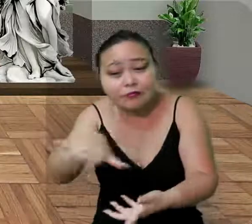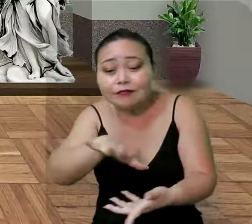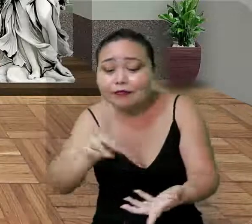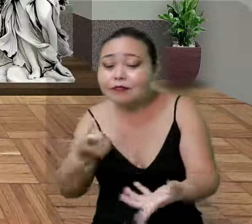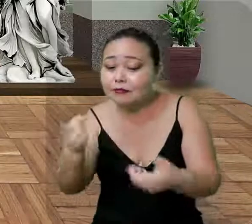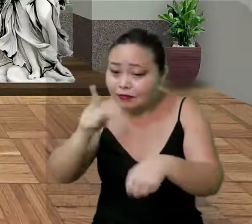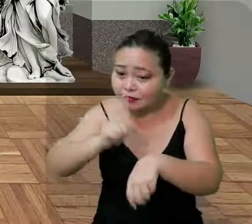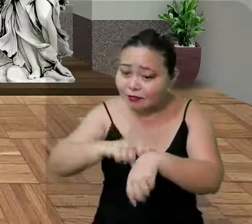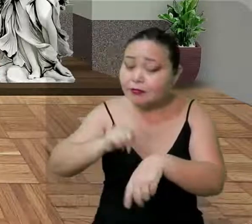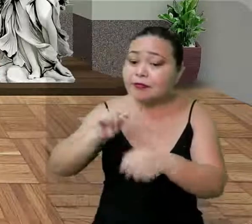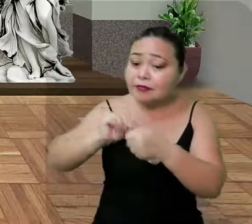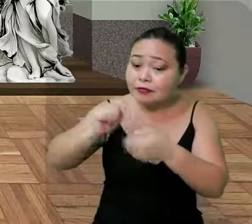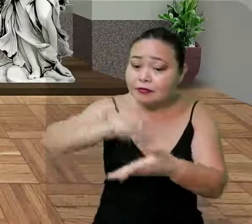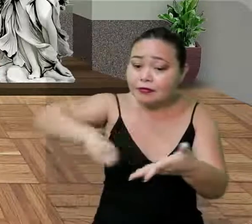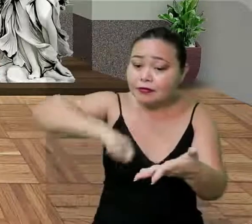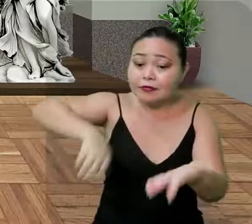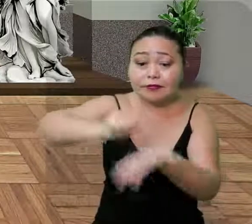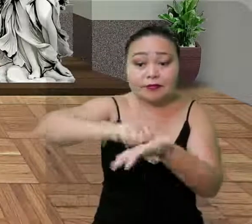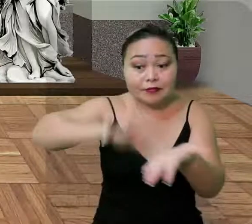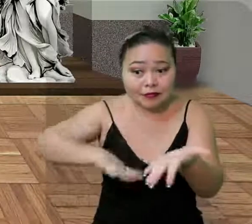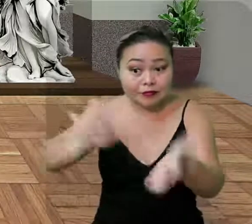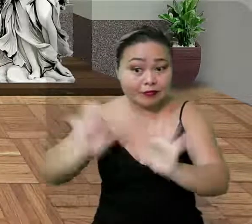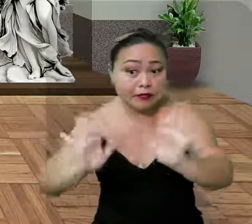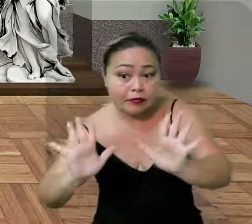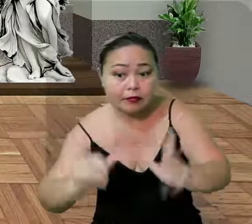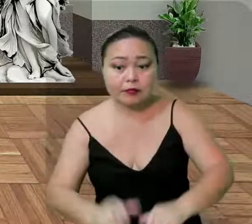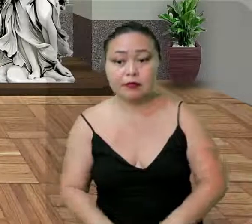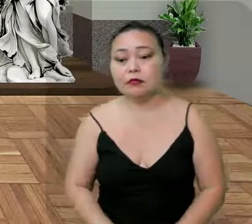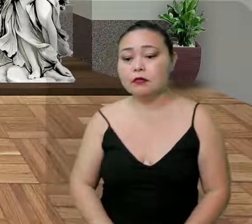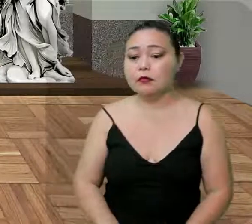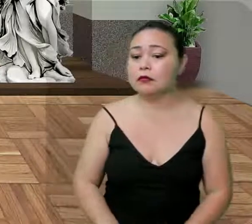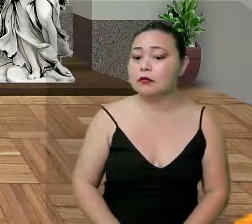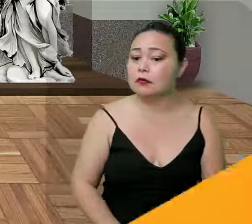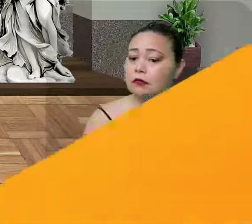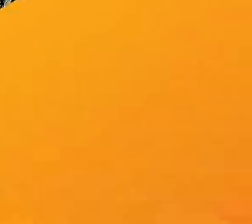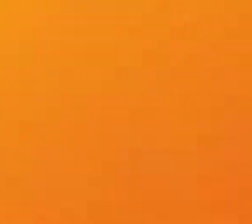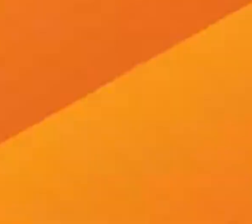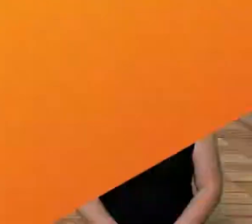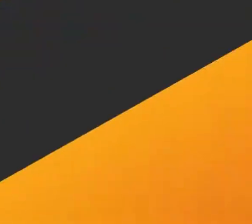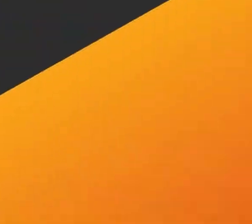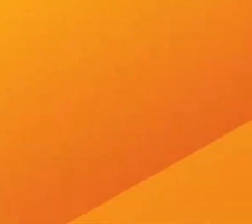vocês agora e daqui a pouco eu volto para fazer a correção da atividade tchau tchau